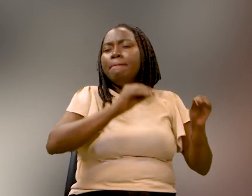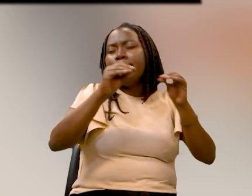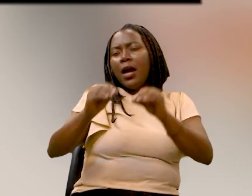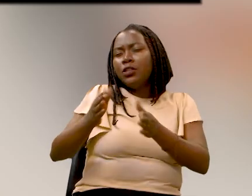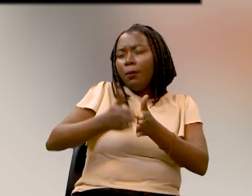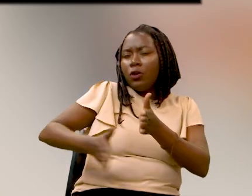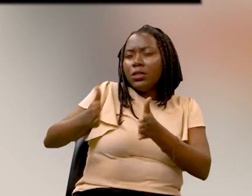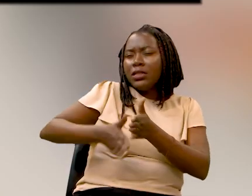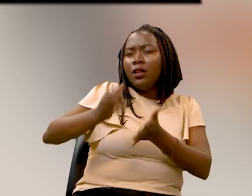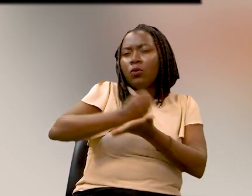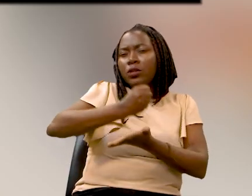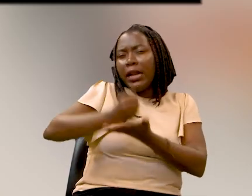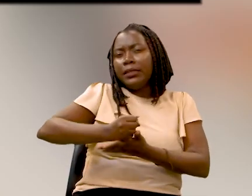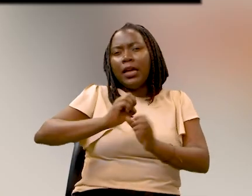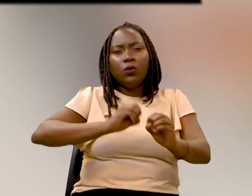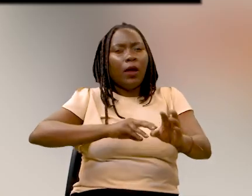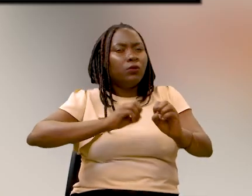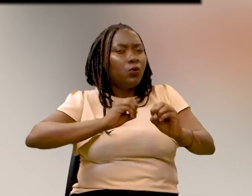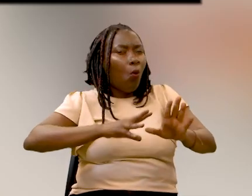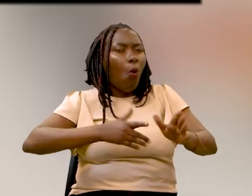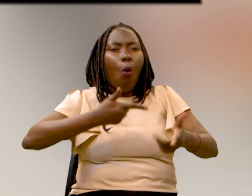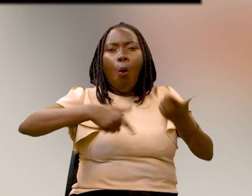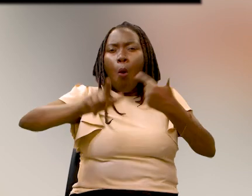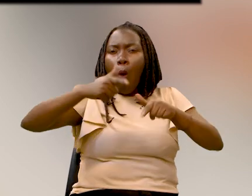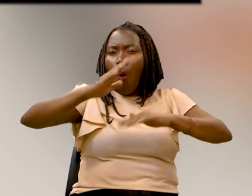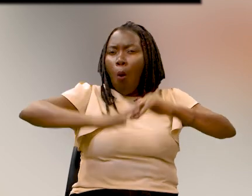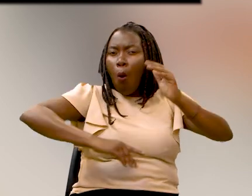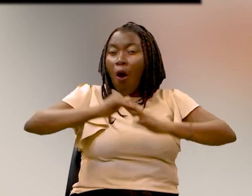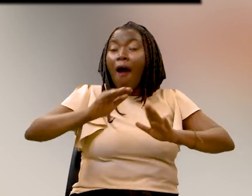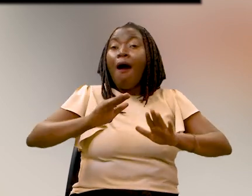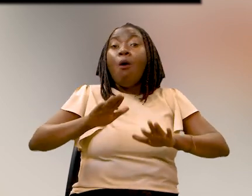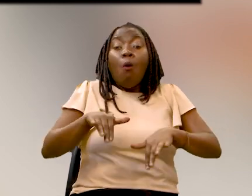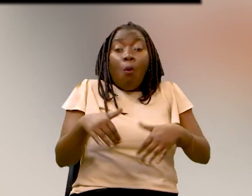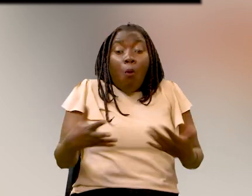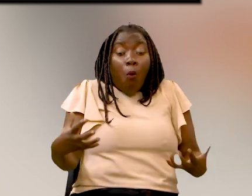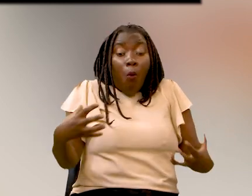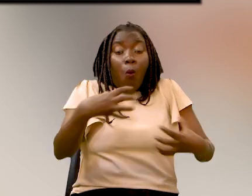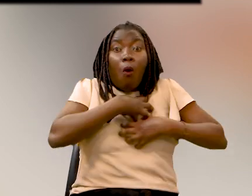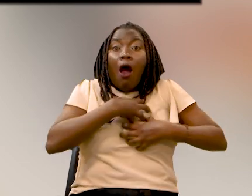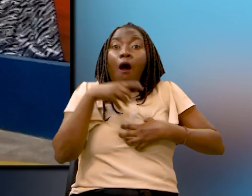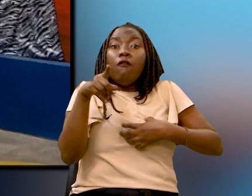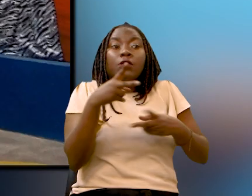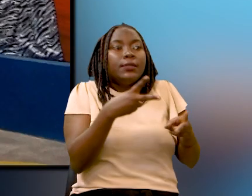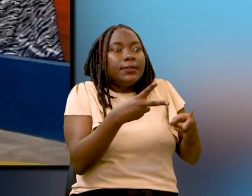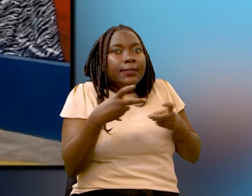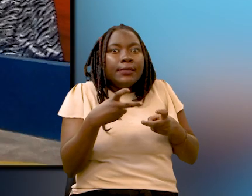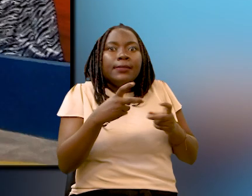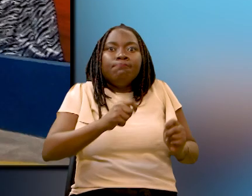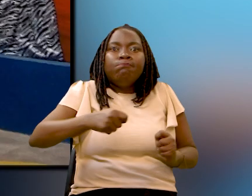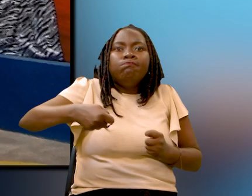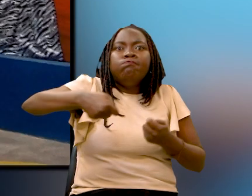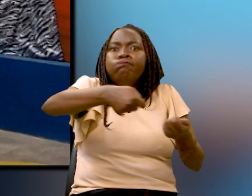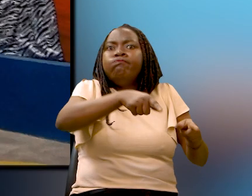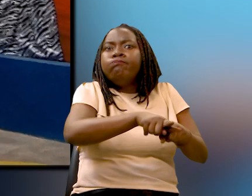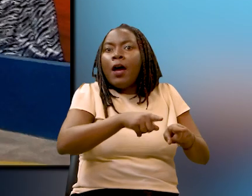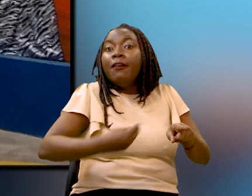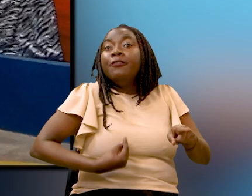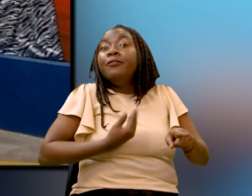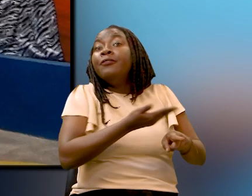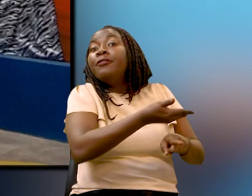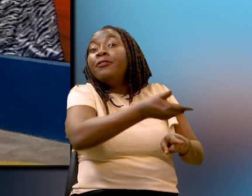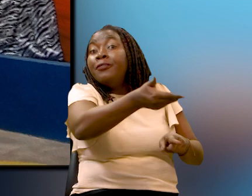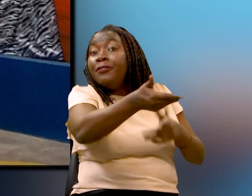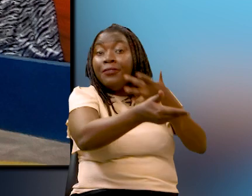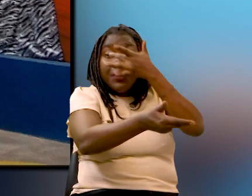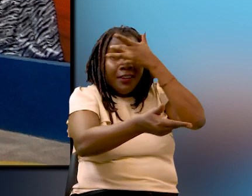mas também quando você parte para esse processo de contratar educadores e outros profissionais, que impacto isso você percebeu